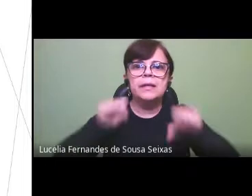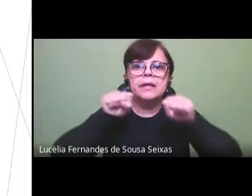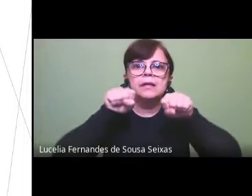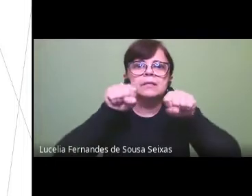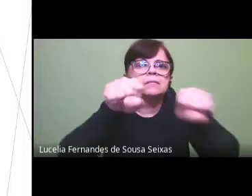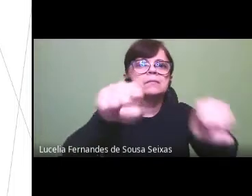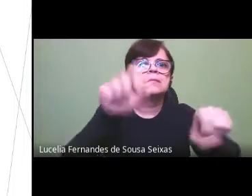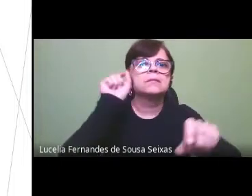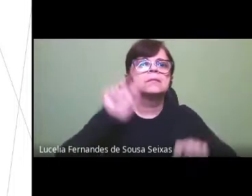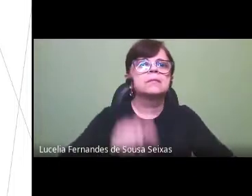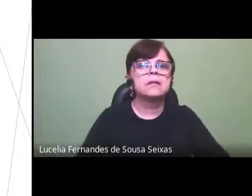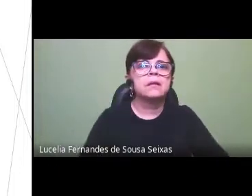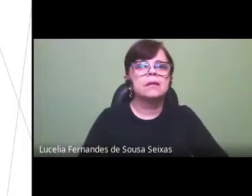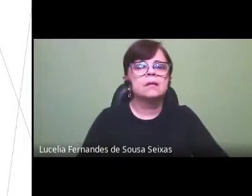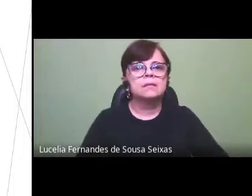Agora.